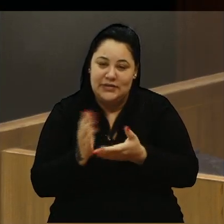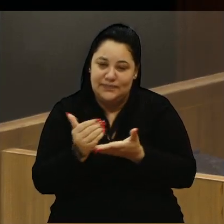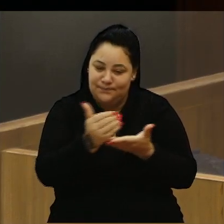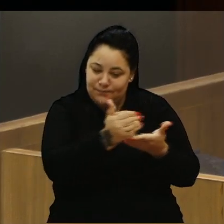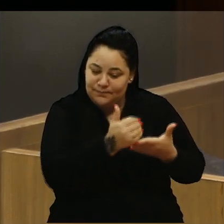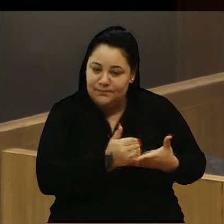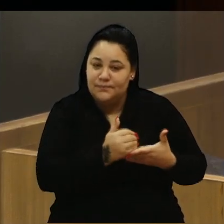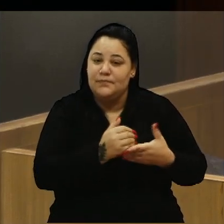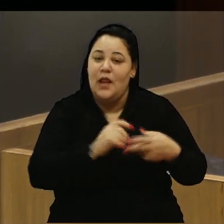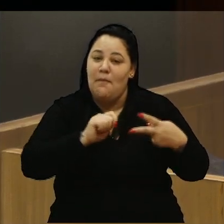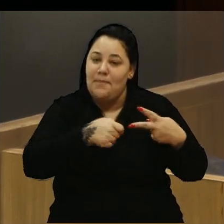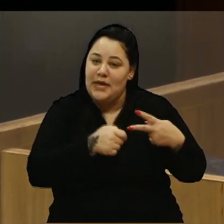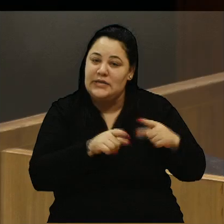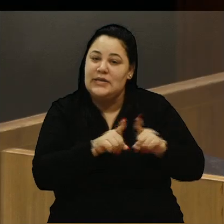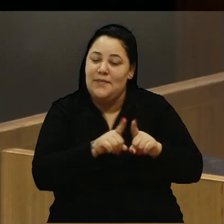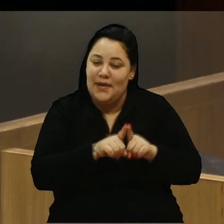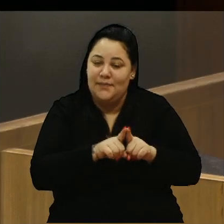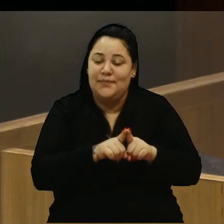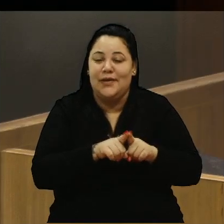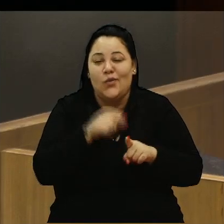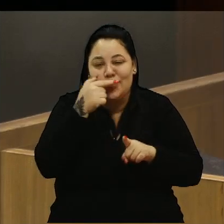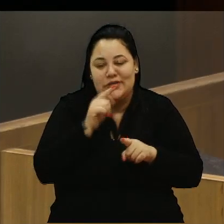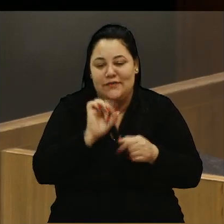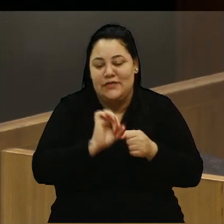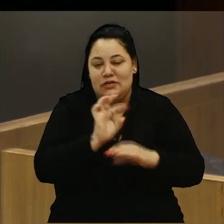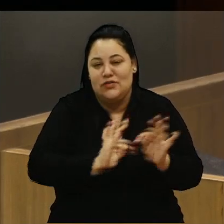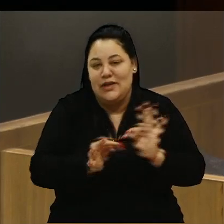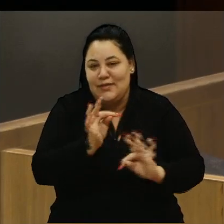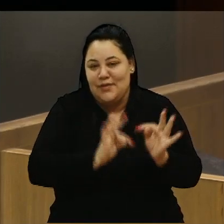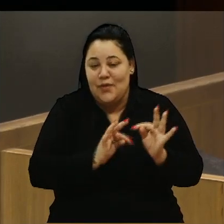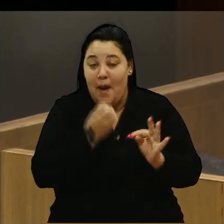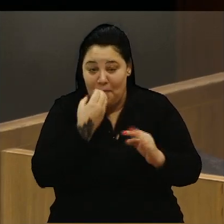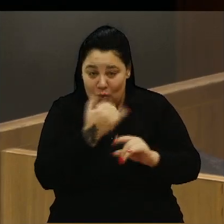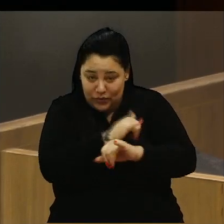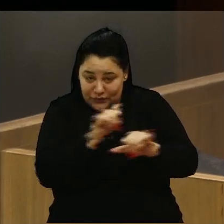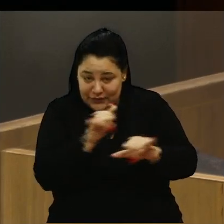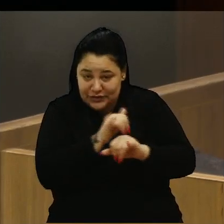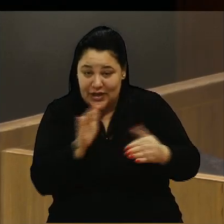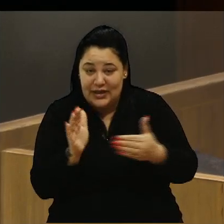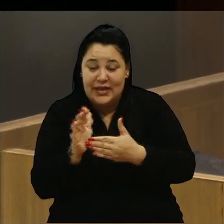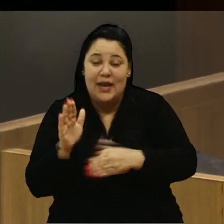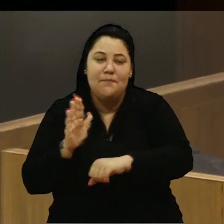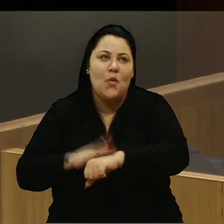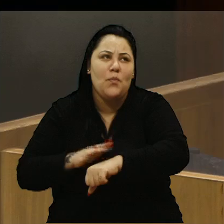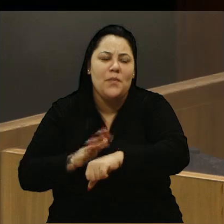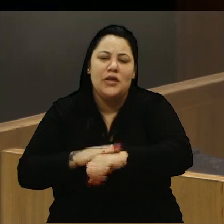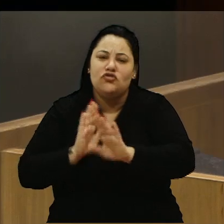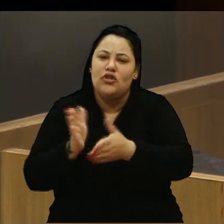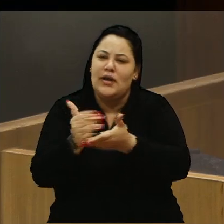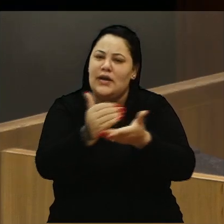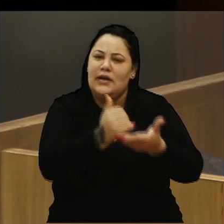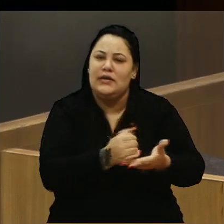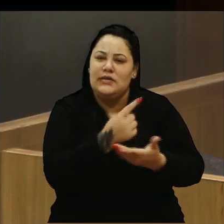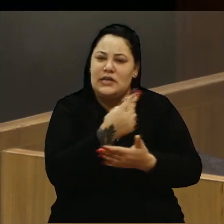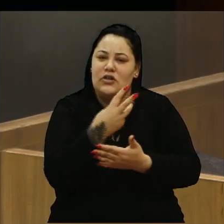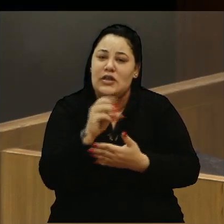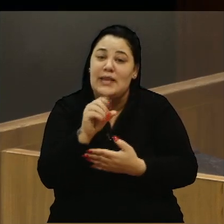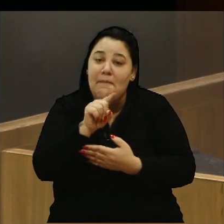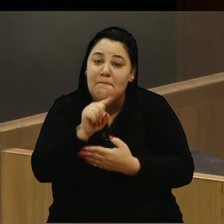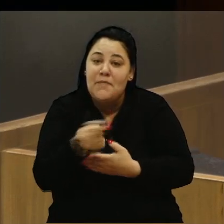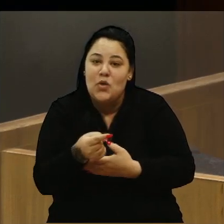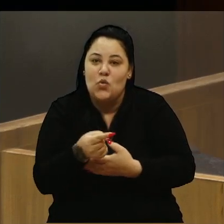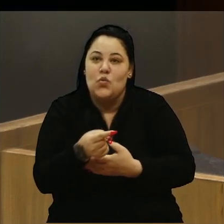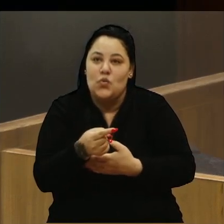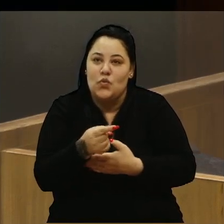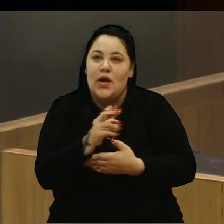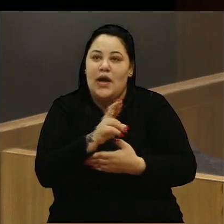recursos necessários para esse tratamento. A boa notícia é que até o momento já foram arrecadados R$